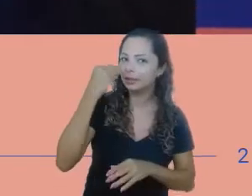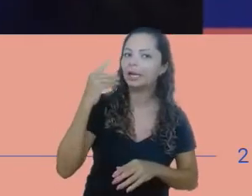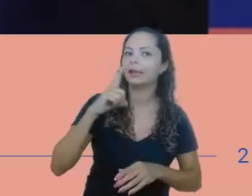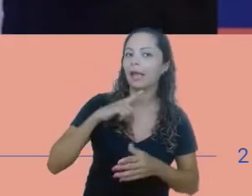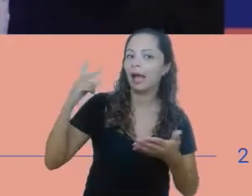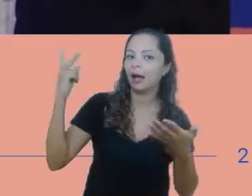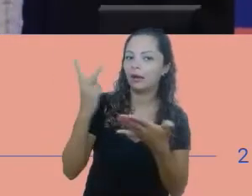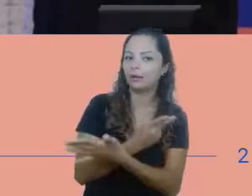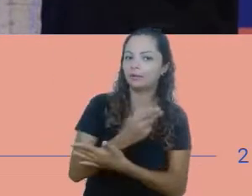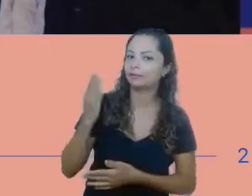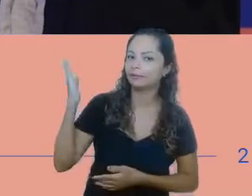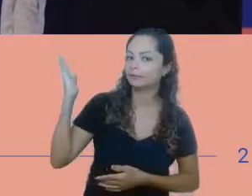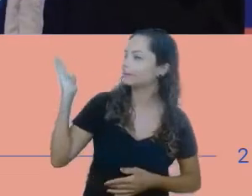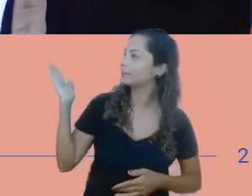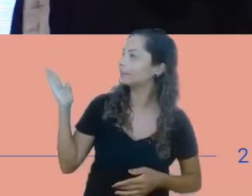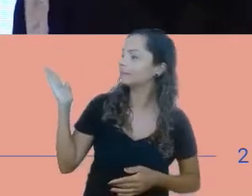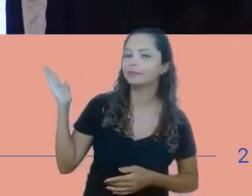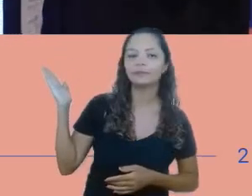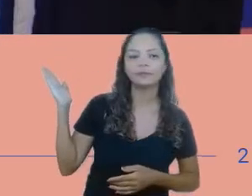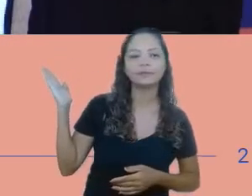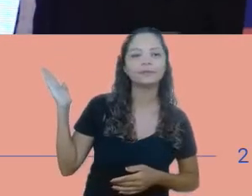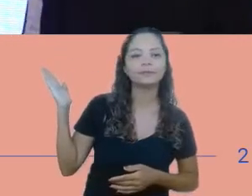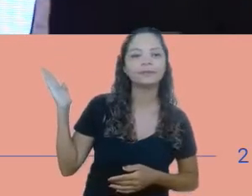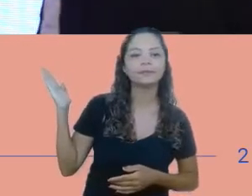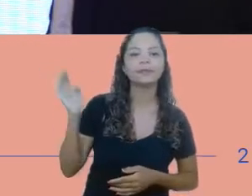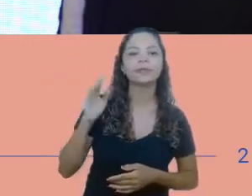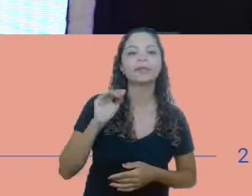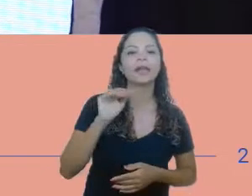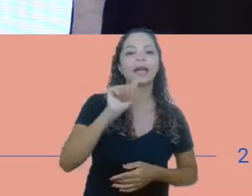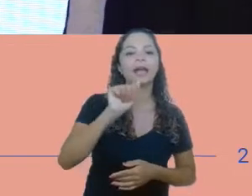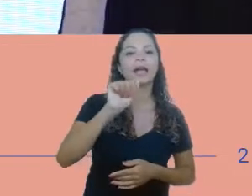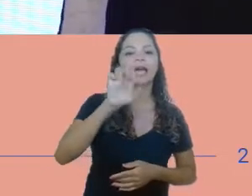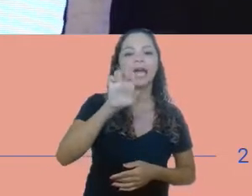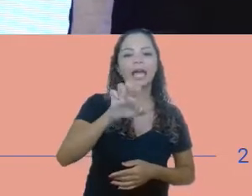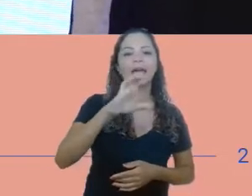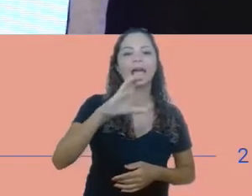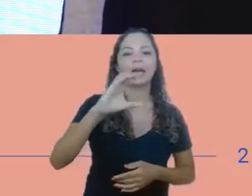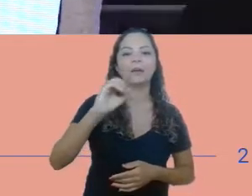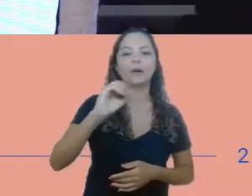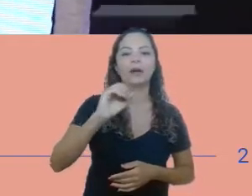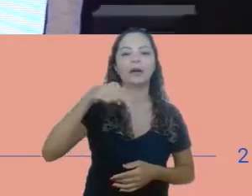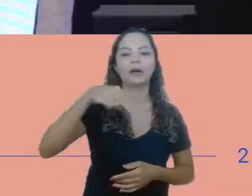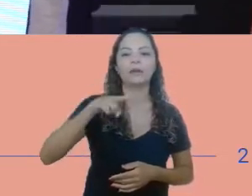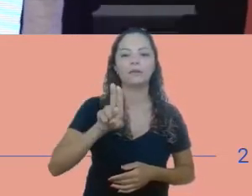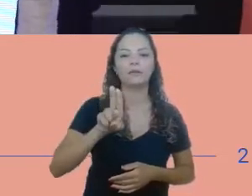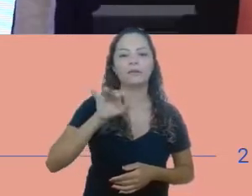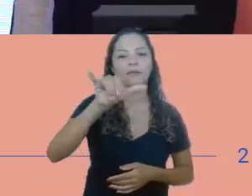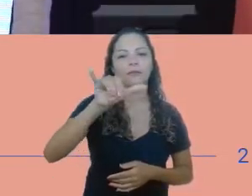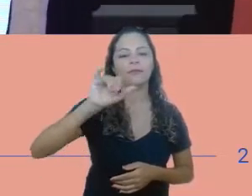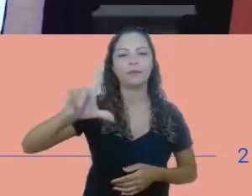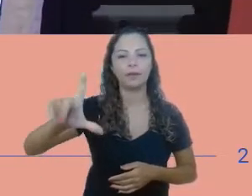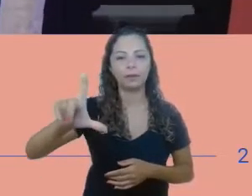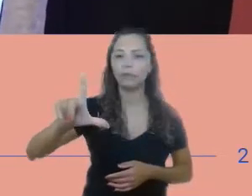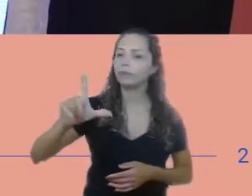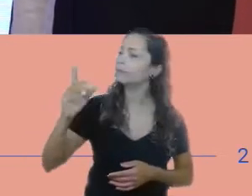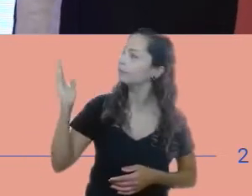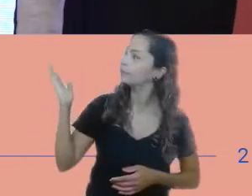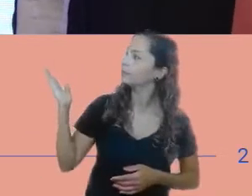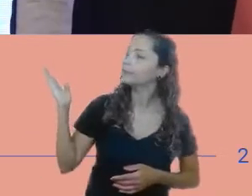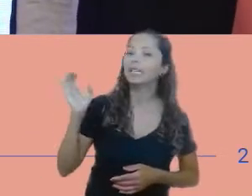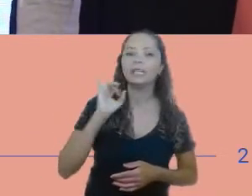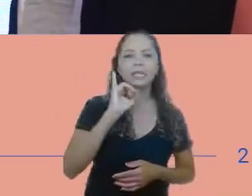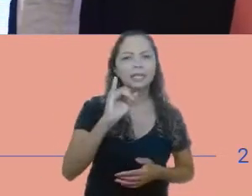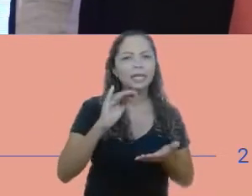odilo Bonazzi é o senhor da arca fio que ele fala né se você não atuar de forma sustentável vai desaparecer não é uma questão de